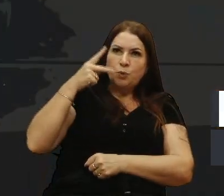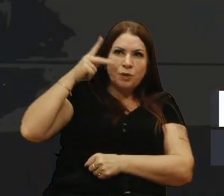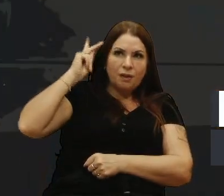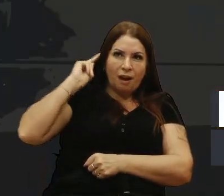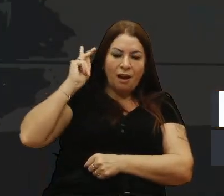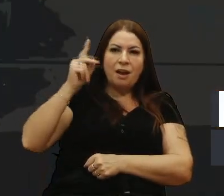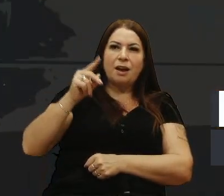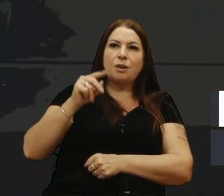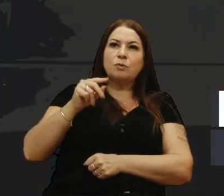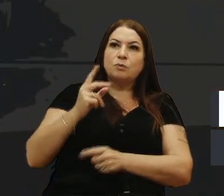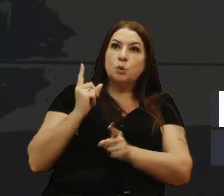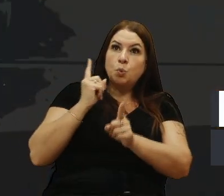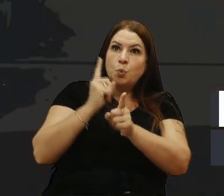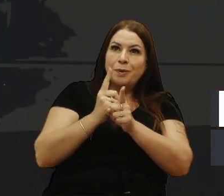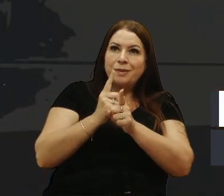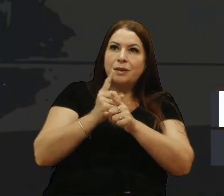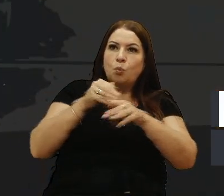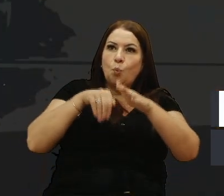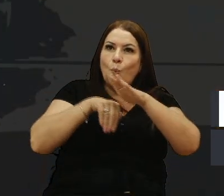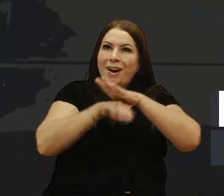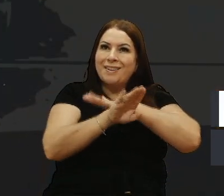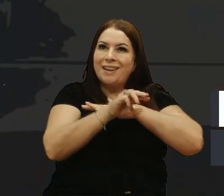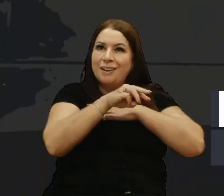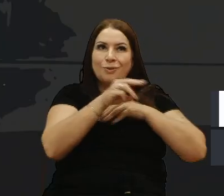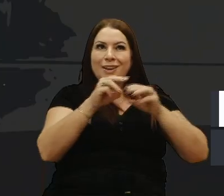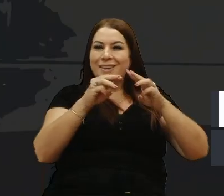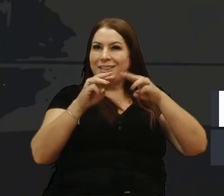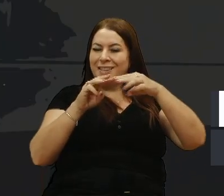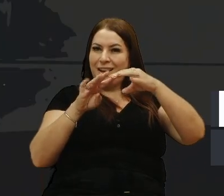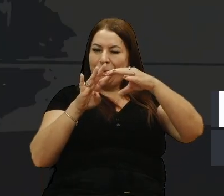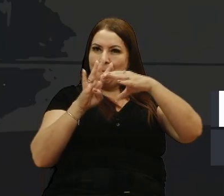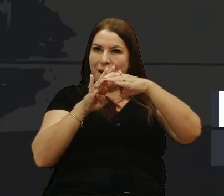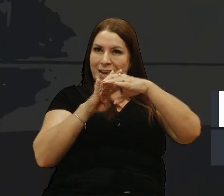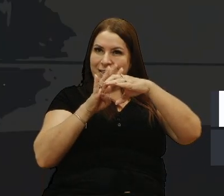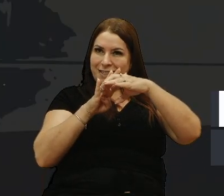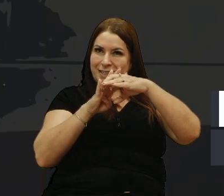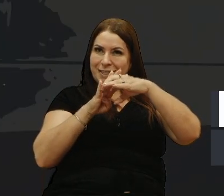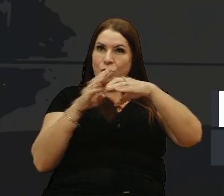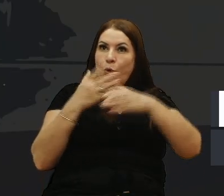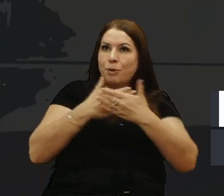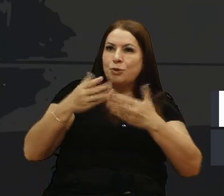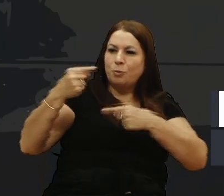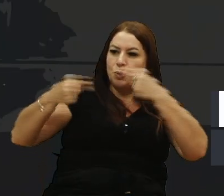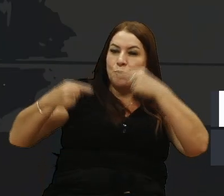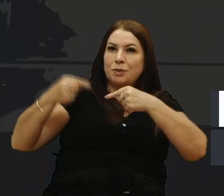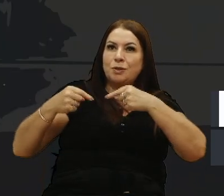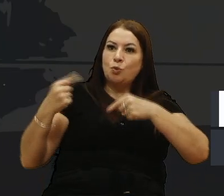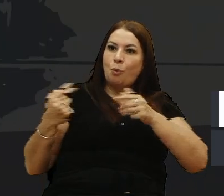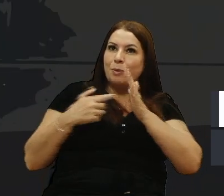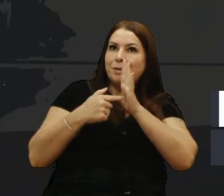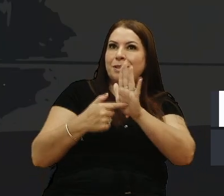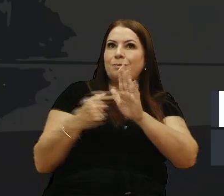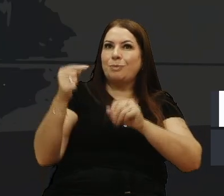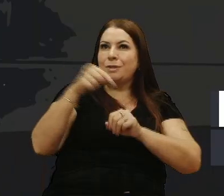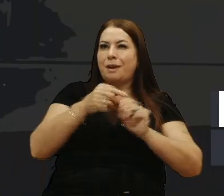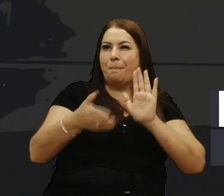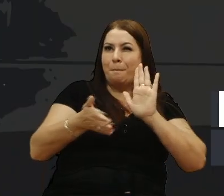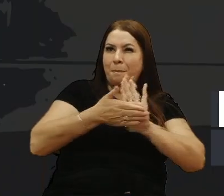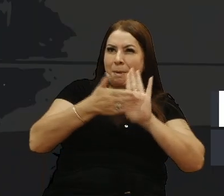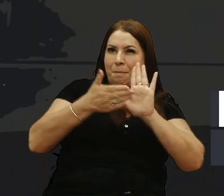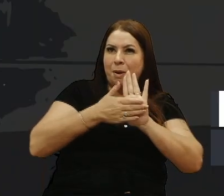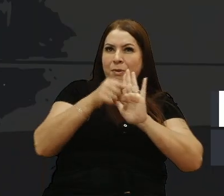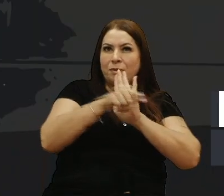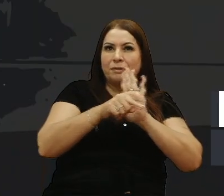Iago, nos deparamos com ele guardado na Maesa, a partir dali começou uma discussão. Conseguimos trazer para a pauta na Câmara